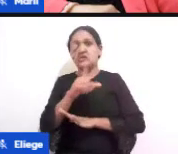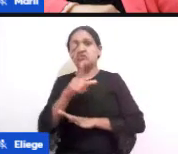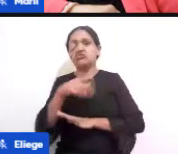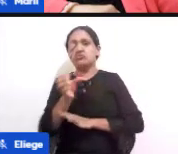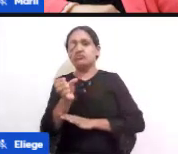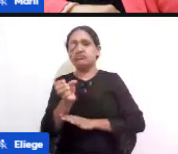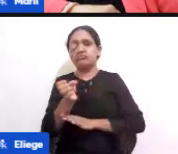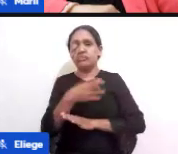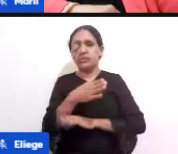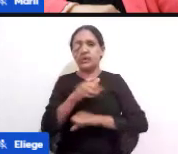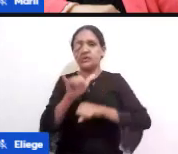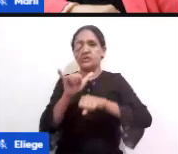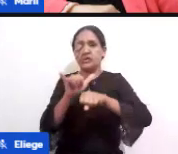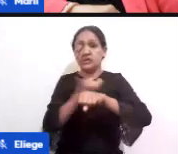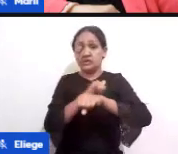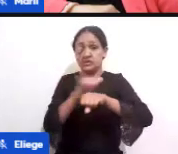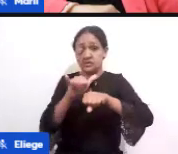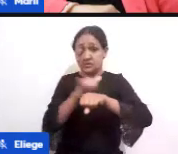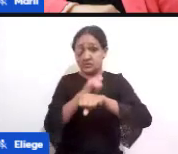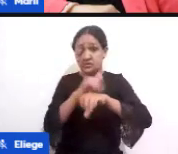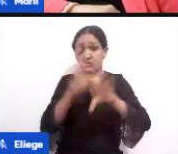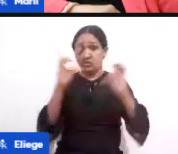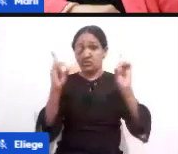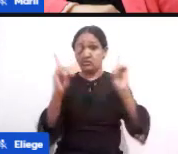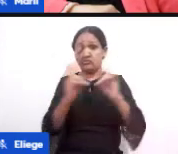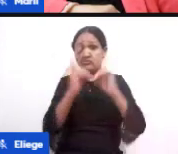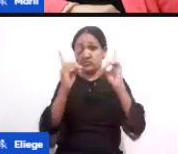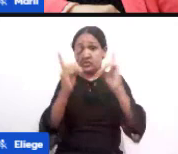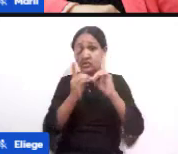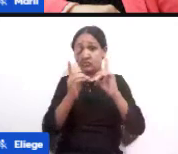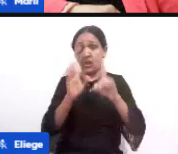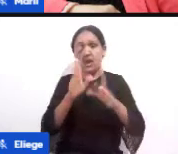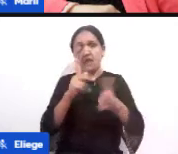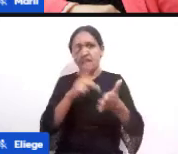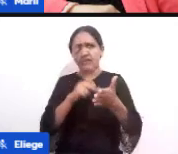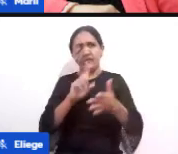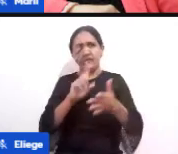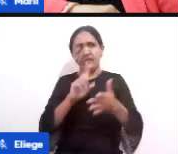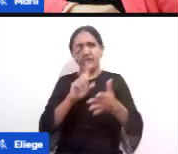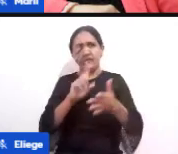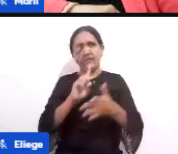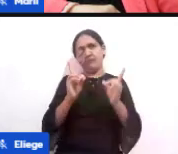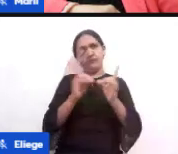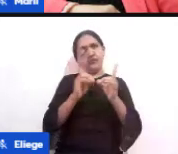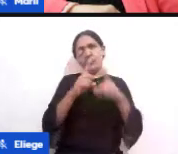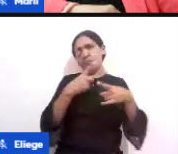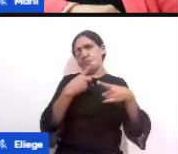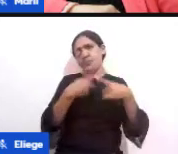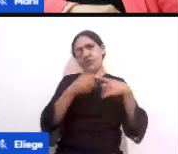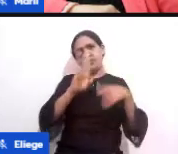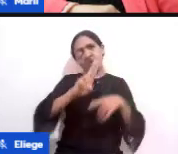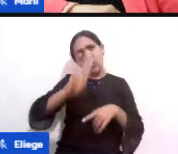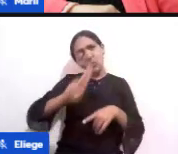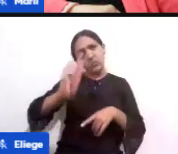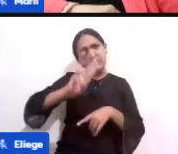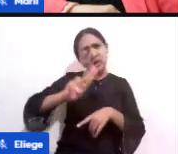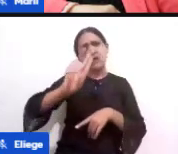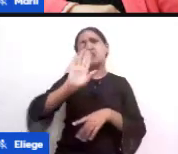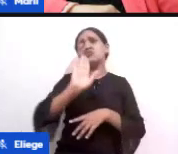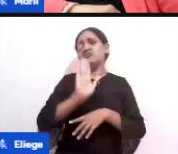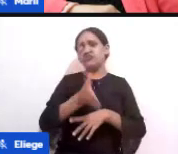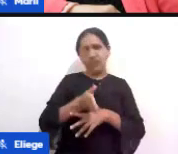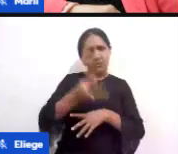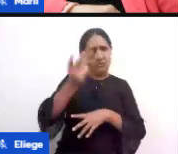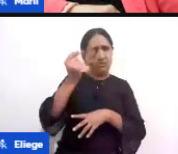estratégia didática, que na verdade não é tão nova assim, porque vocês já utilizaram, muitos de vocês já utilizaram